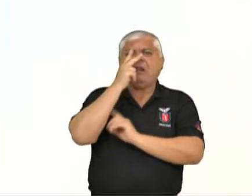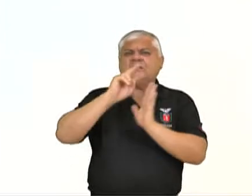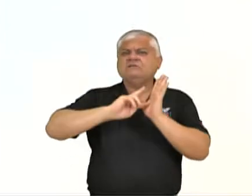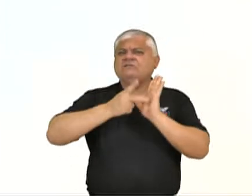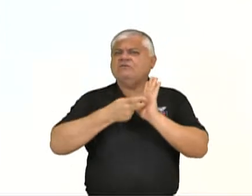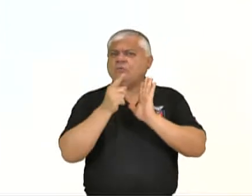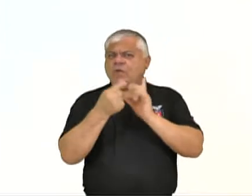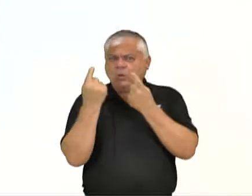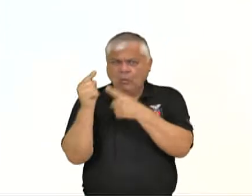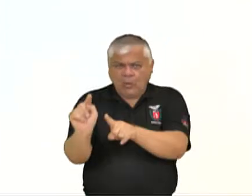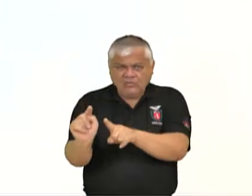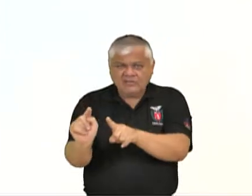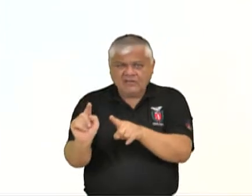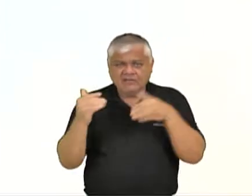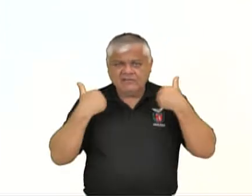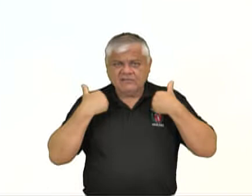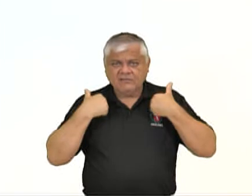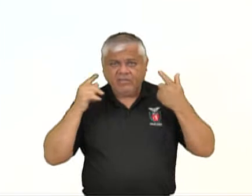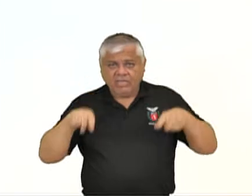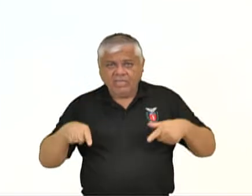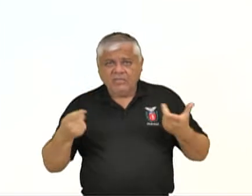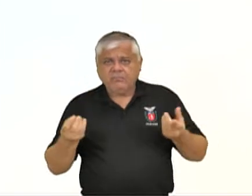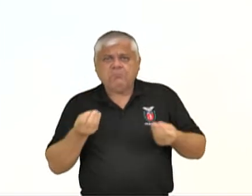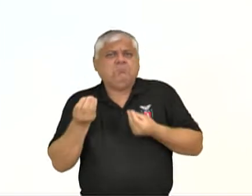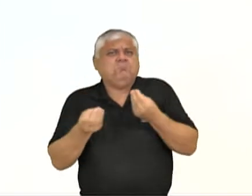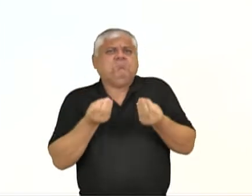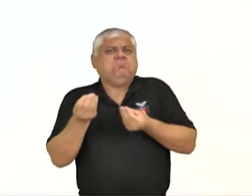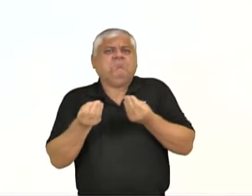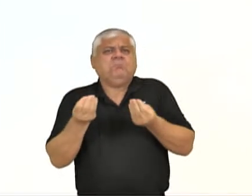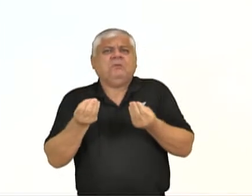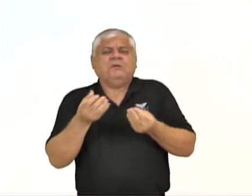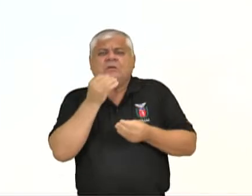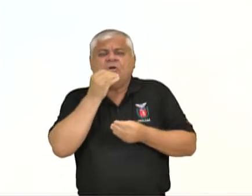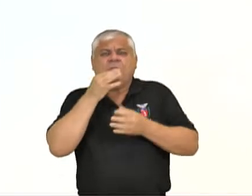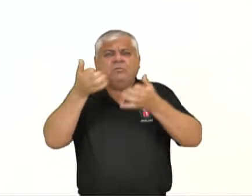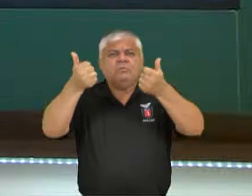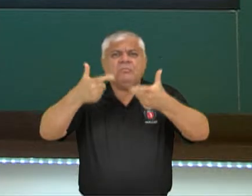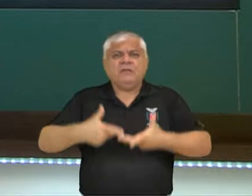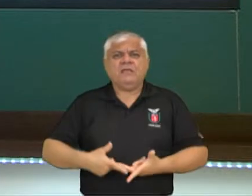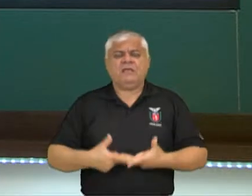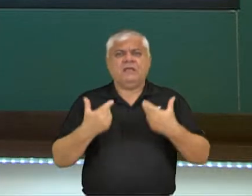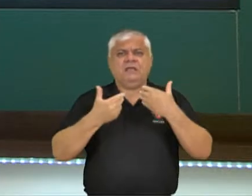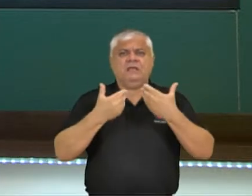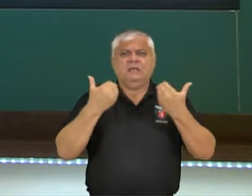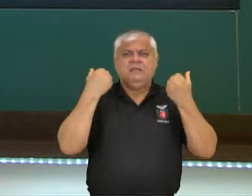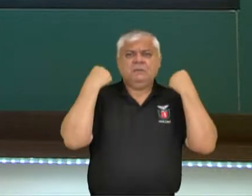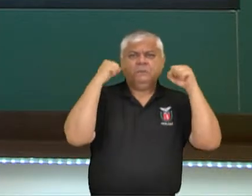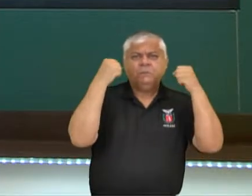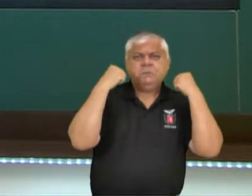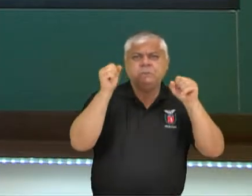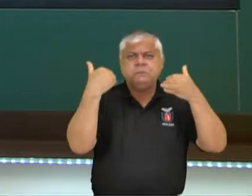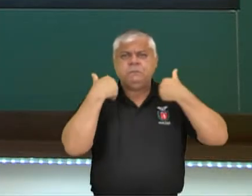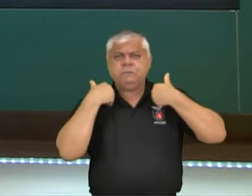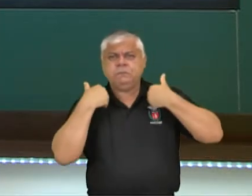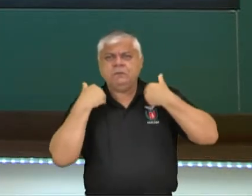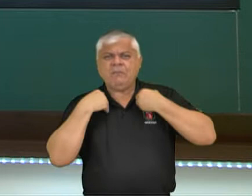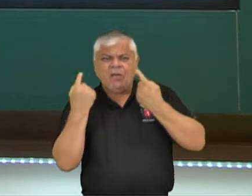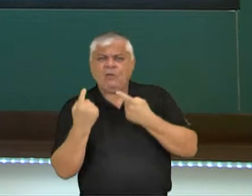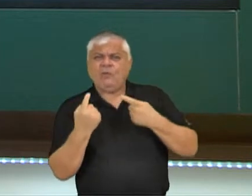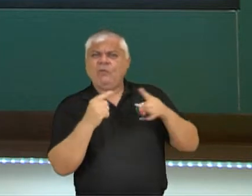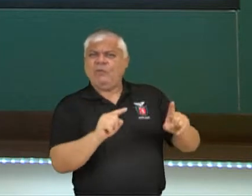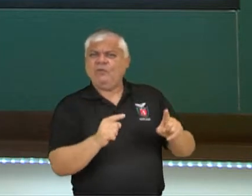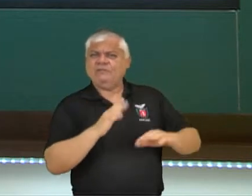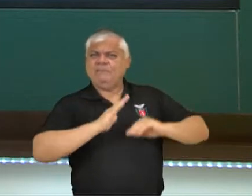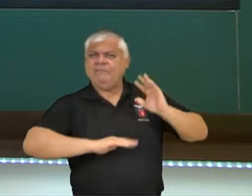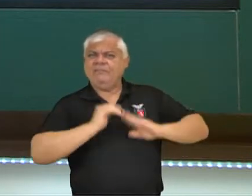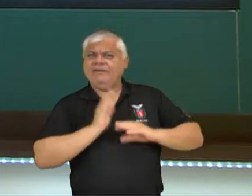indo contra a ginástica? Como que nós, falando sobre ginástica, nós usamos um termo que teoricamente vai contra essa